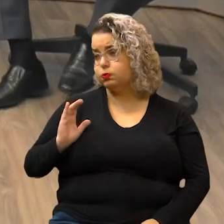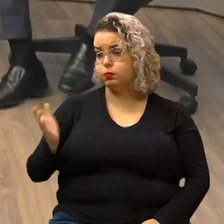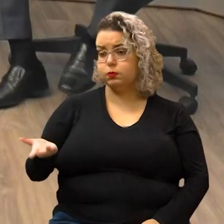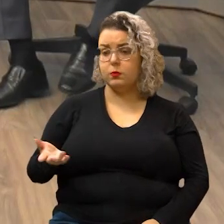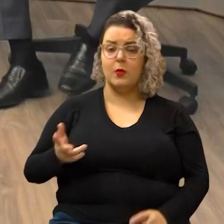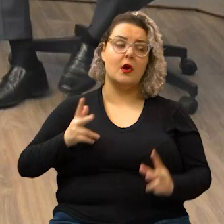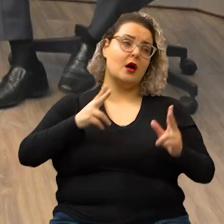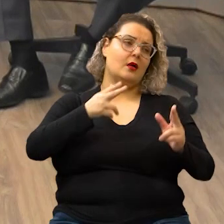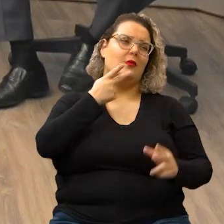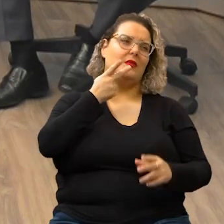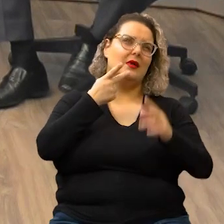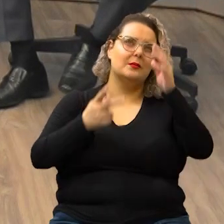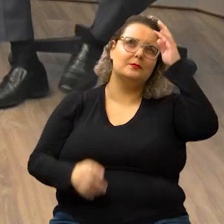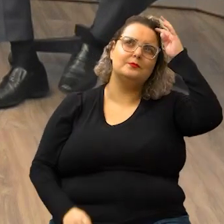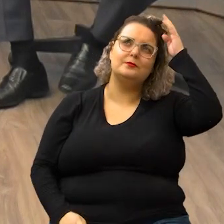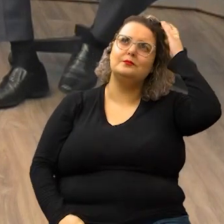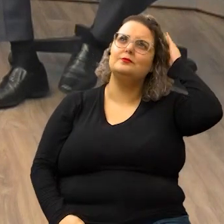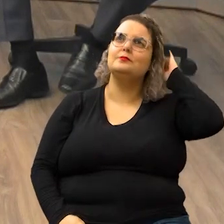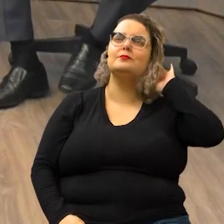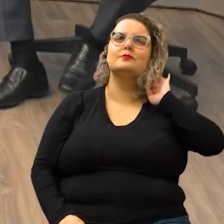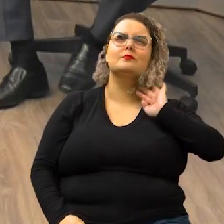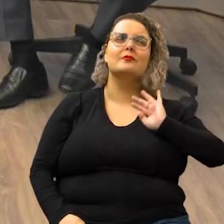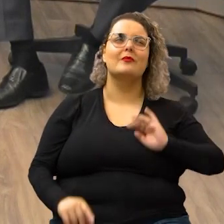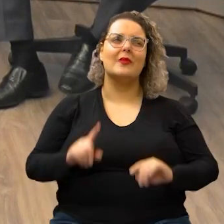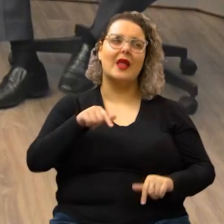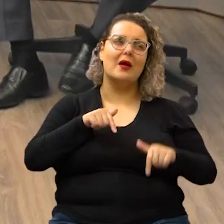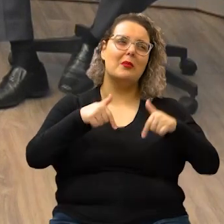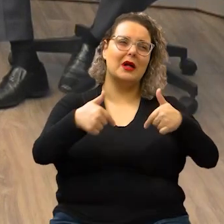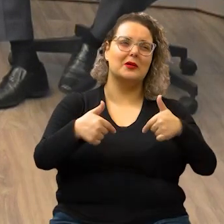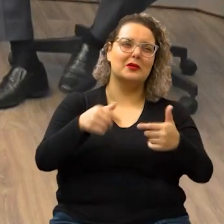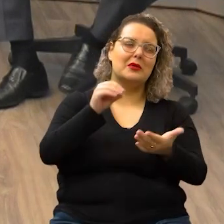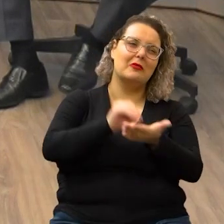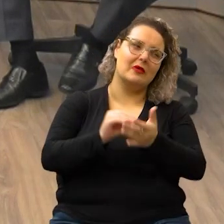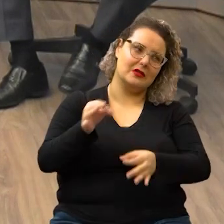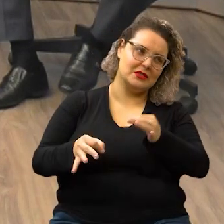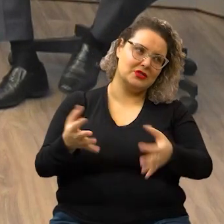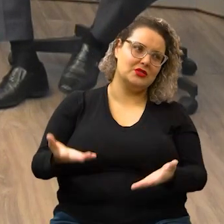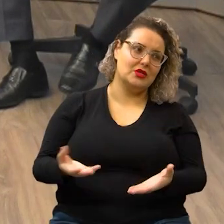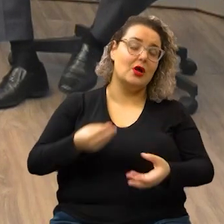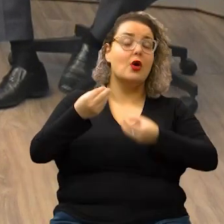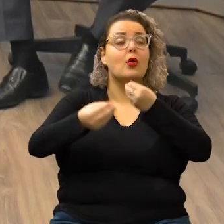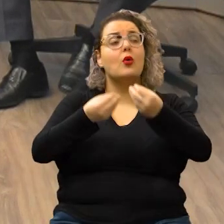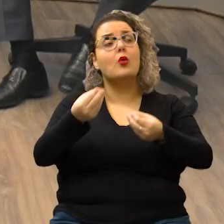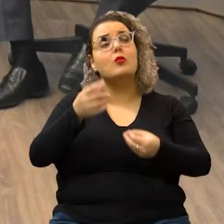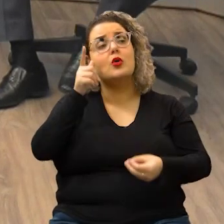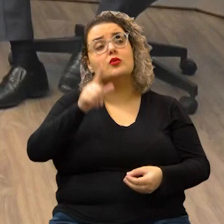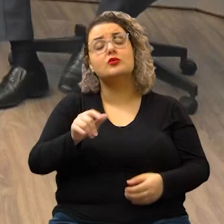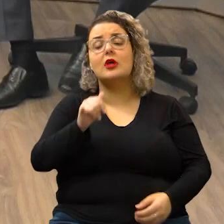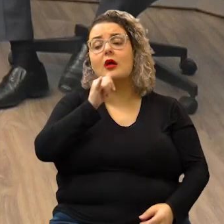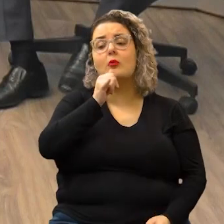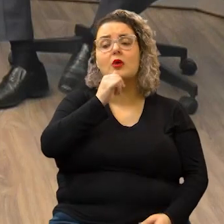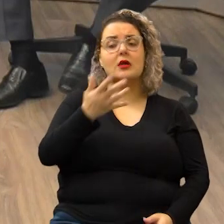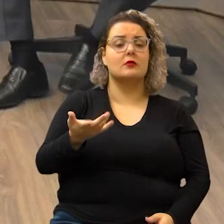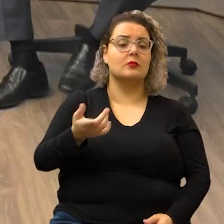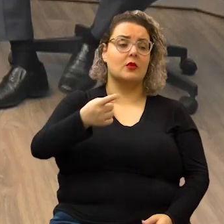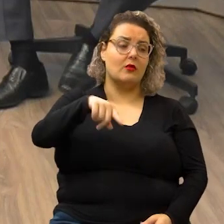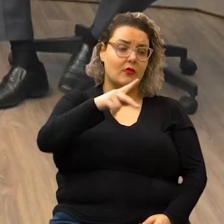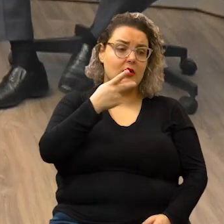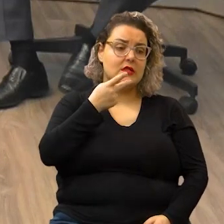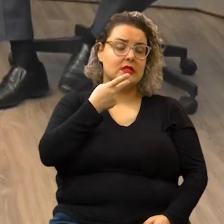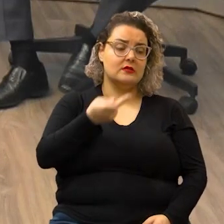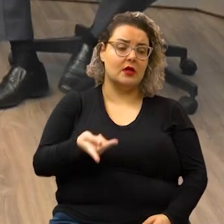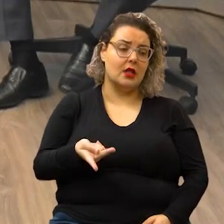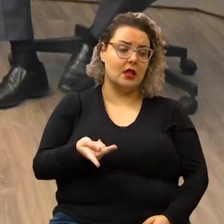como se diz, é uma luta um pouco injusta. Então de que forma que a gente consegue, por exemplo, vocês citaram